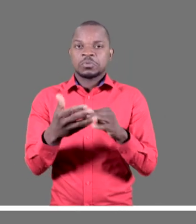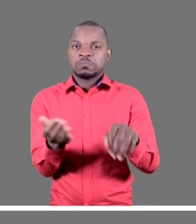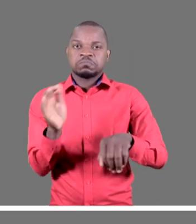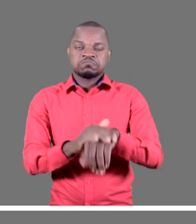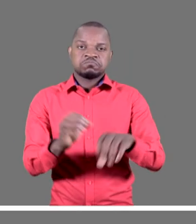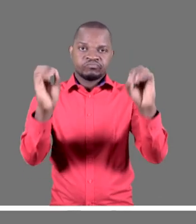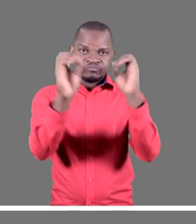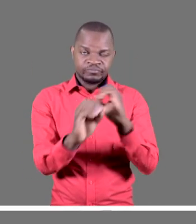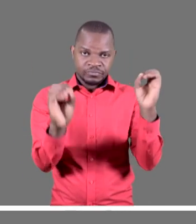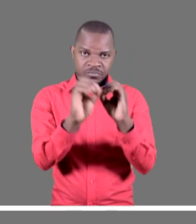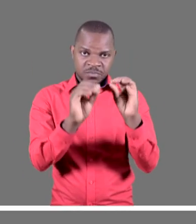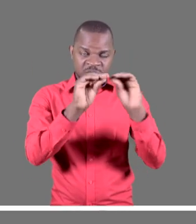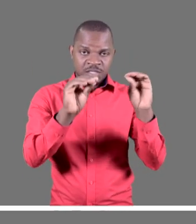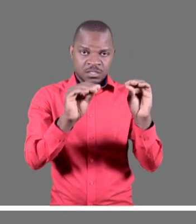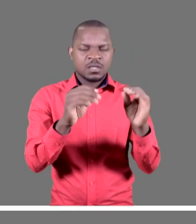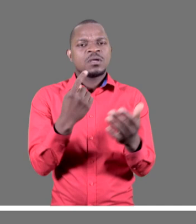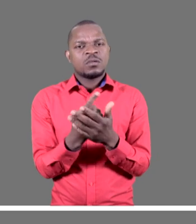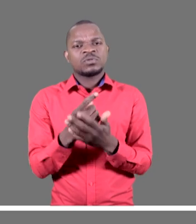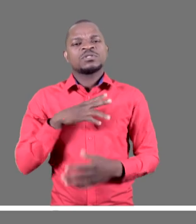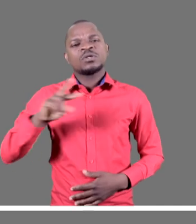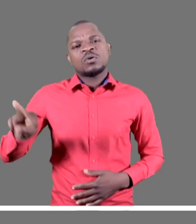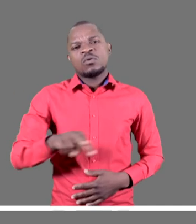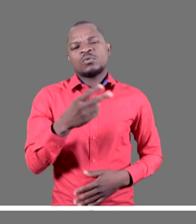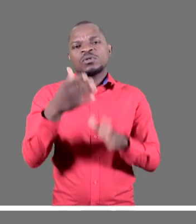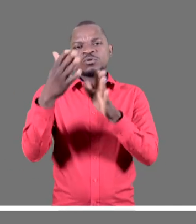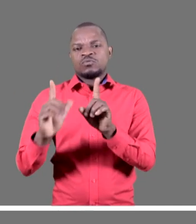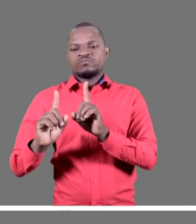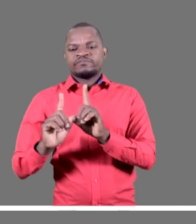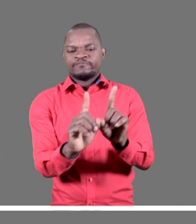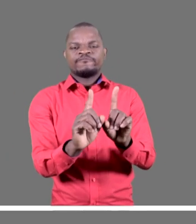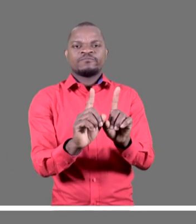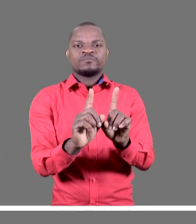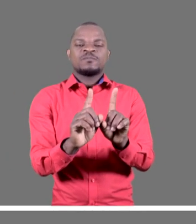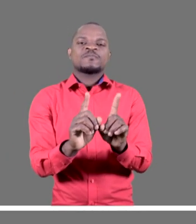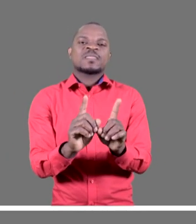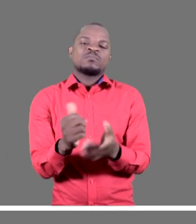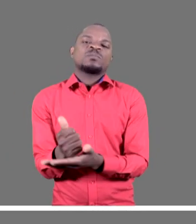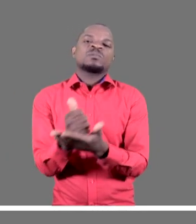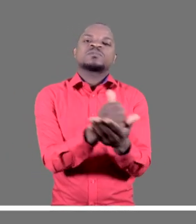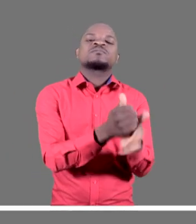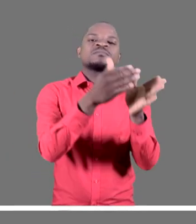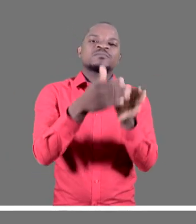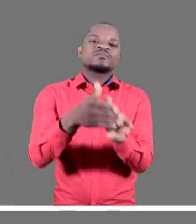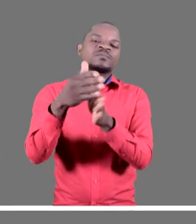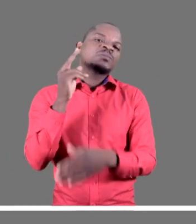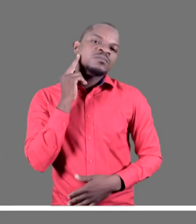para dar aulas em língua de sinais, que haja um acompanhante, que acompanhe o surdo dentro da sala de aulas. Então, desde o pré